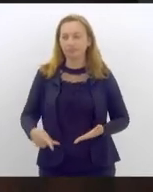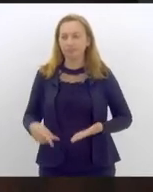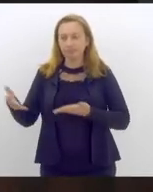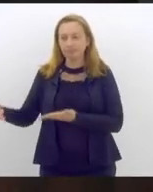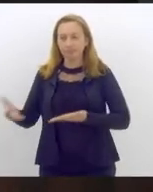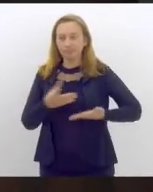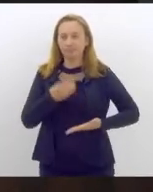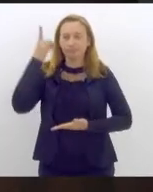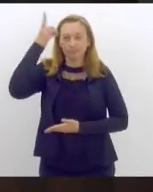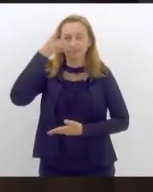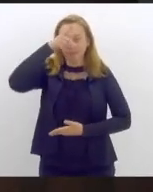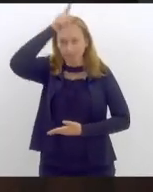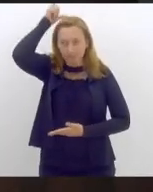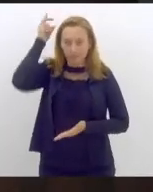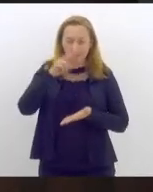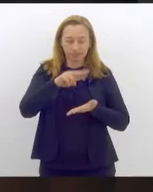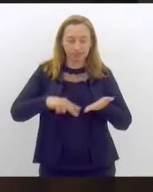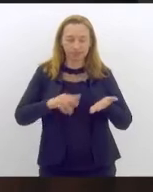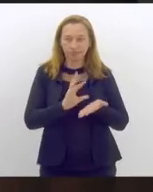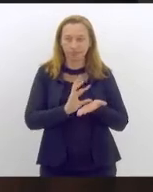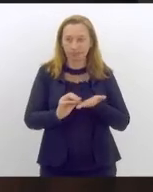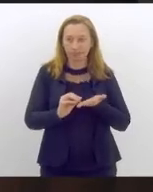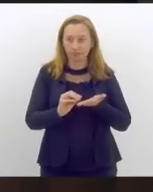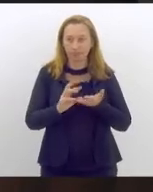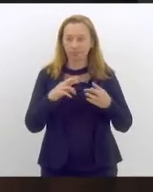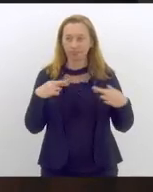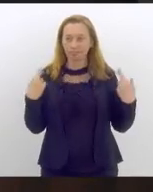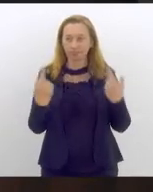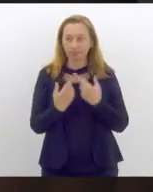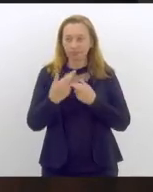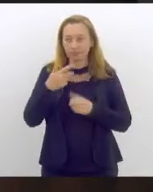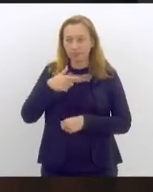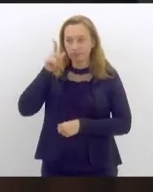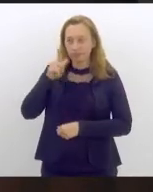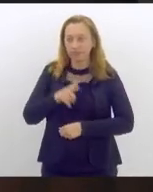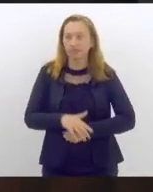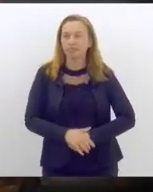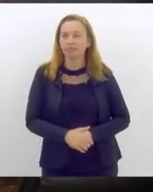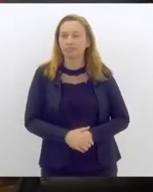o nome Deputado Luiz Paulo para fazer leitura da ata da sessão anterior